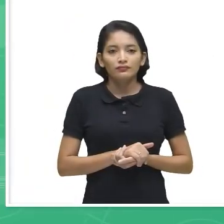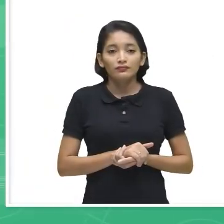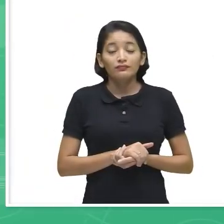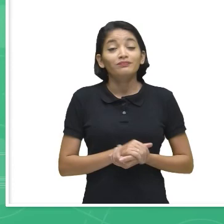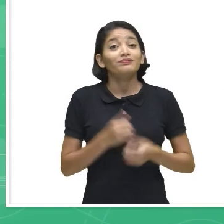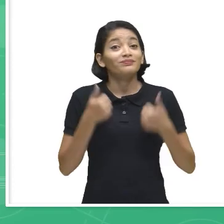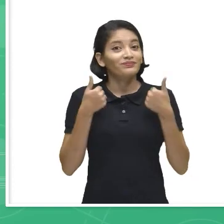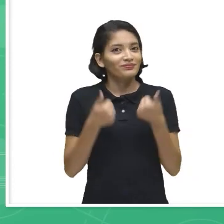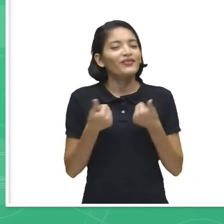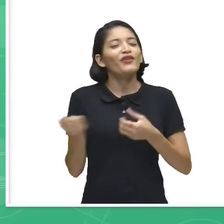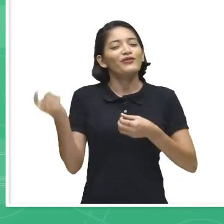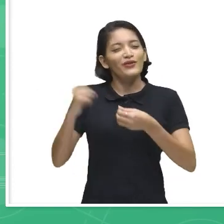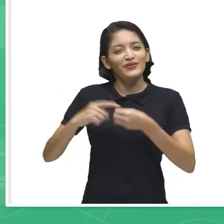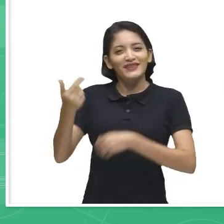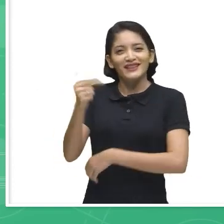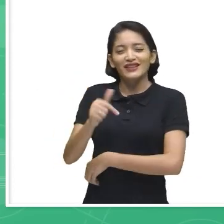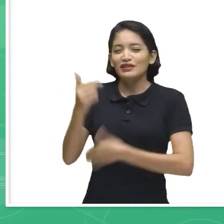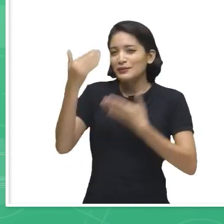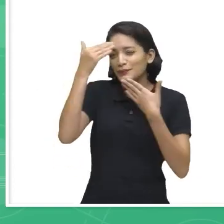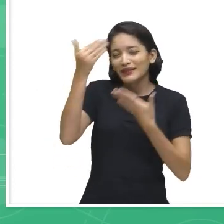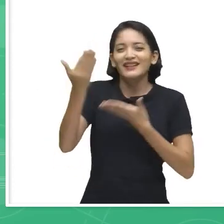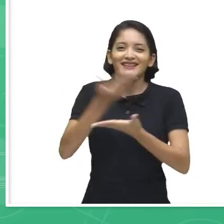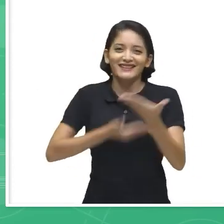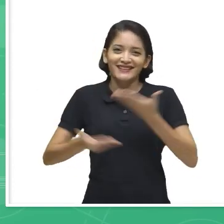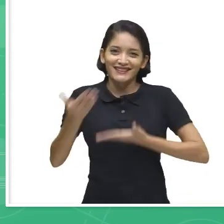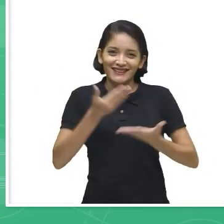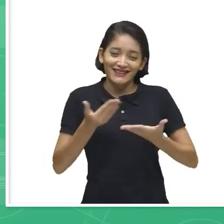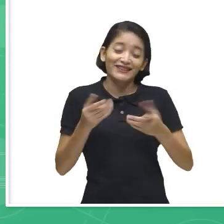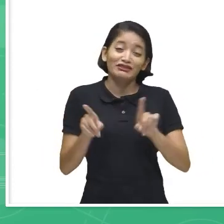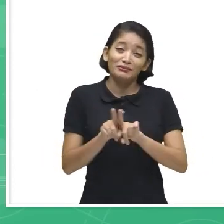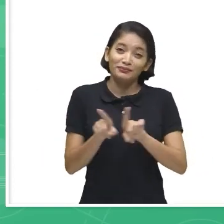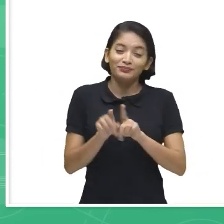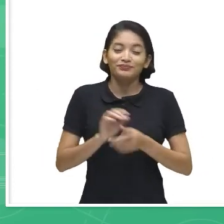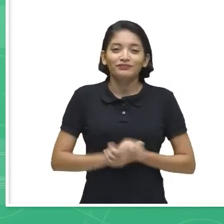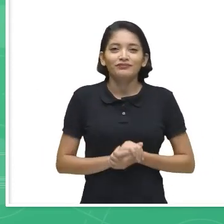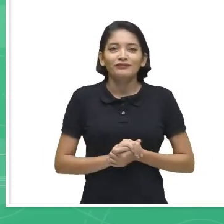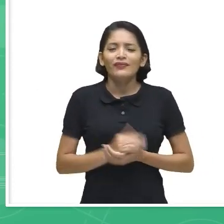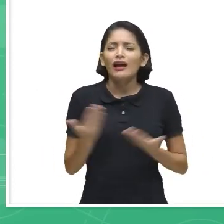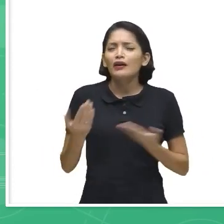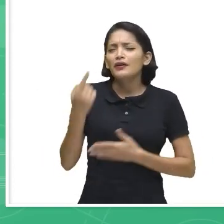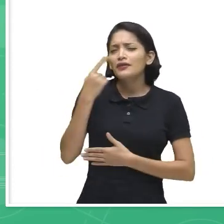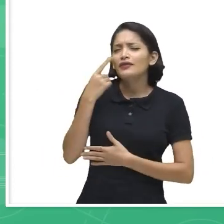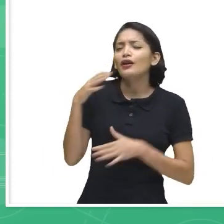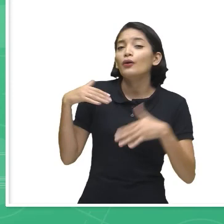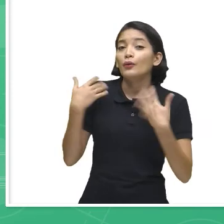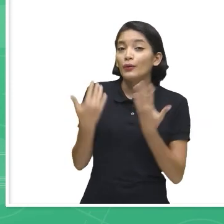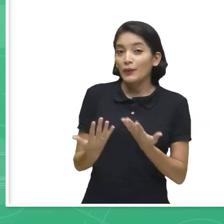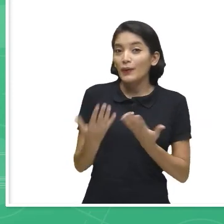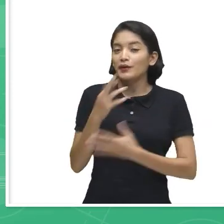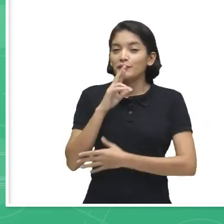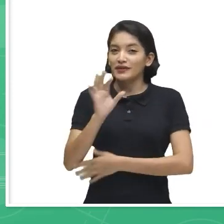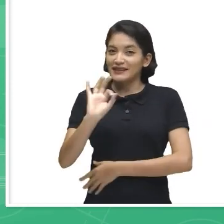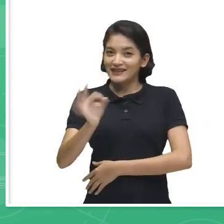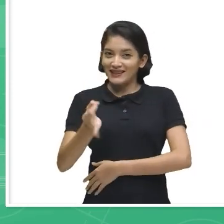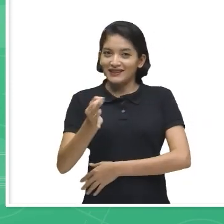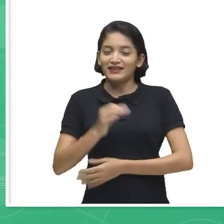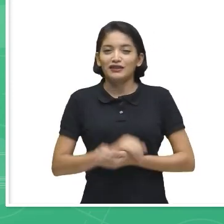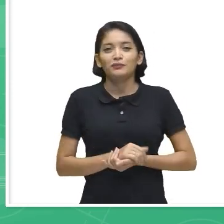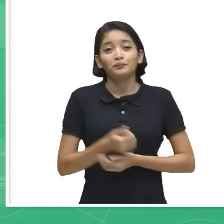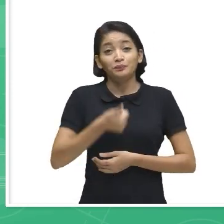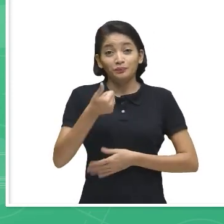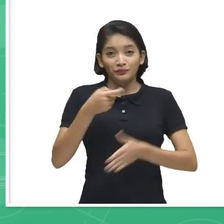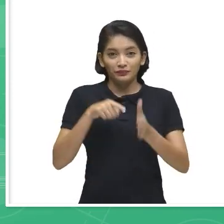Isso aí, pessoal, nós estamos de volta. Obrigado pela participação de vocês. E vamos direto verificar aí qual é a resposta da primeira